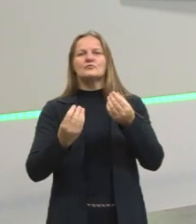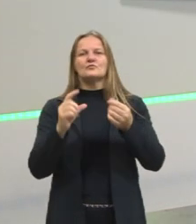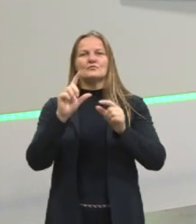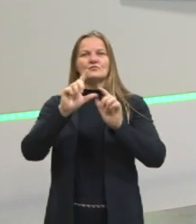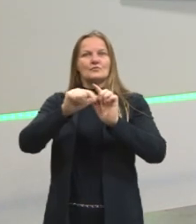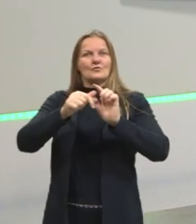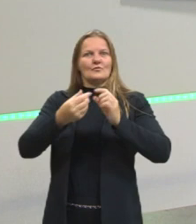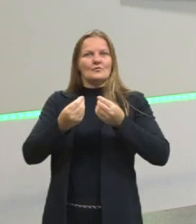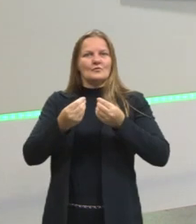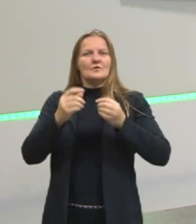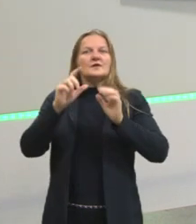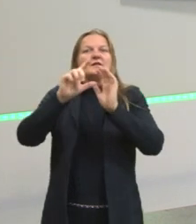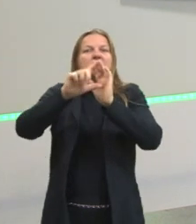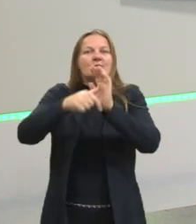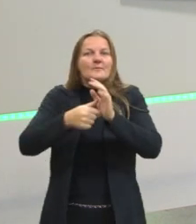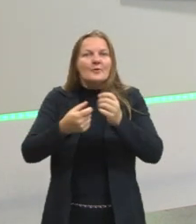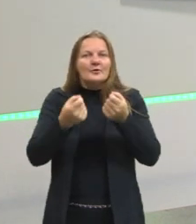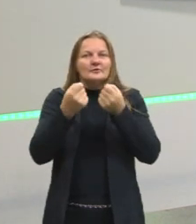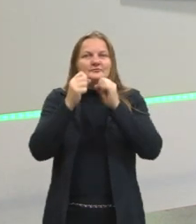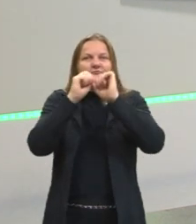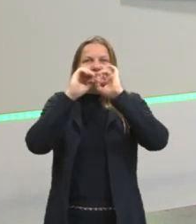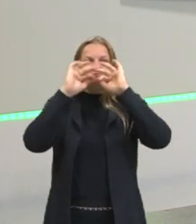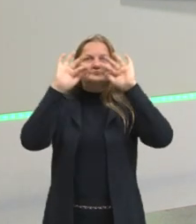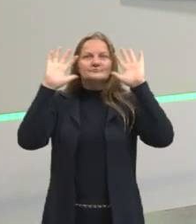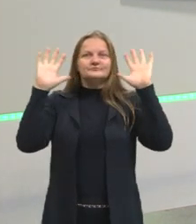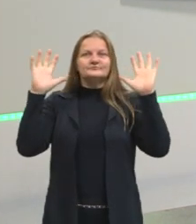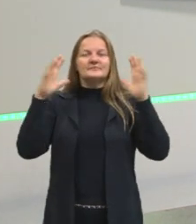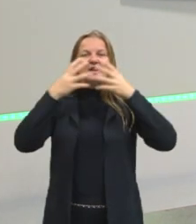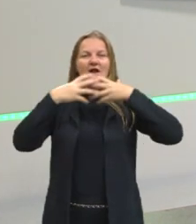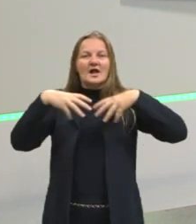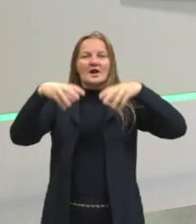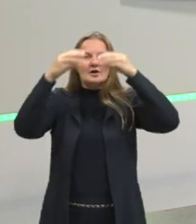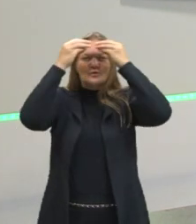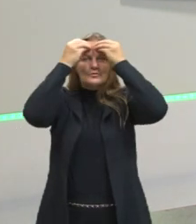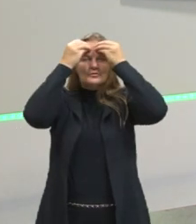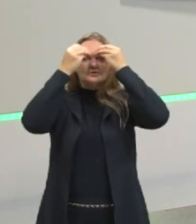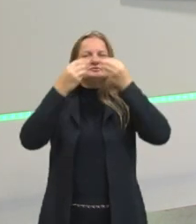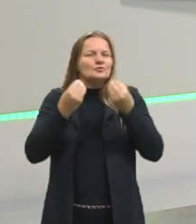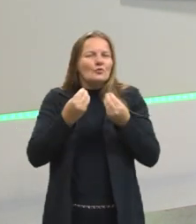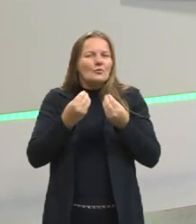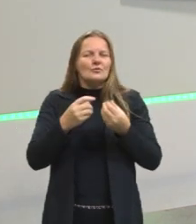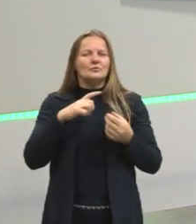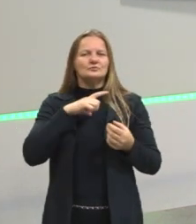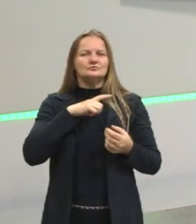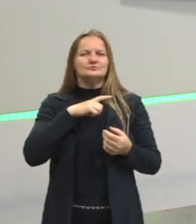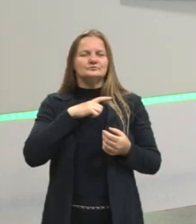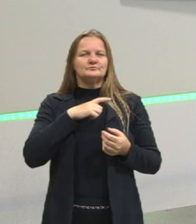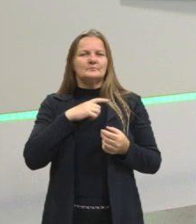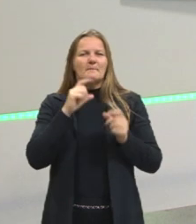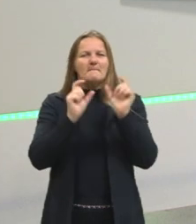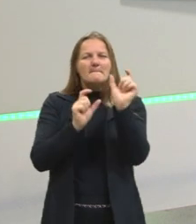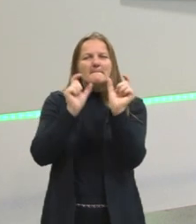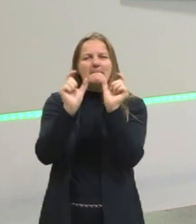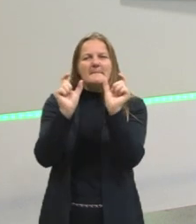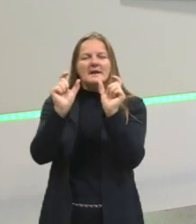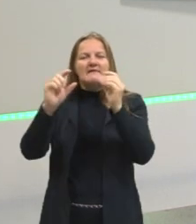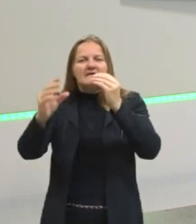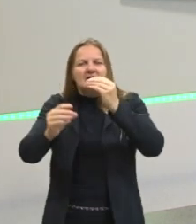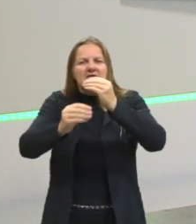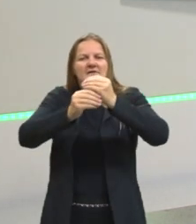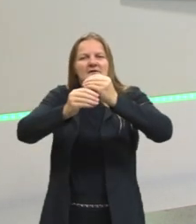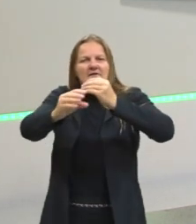mais tarde Sim nós vamos ver a linguagem verbal ou seja as palavras que vão complementar